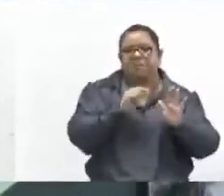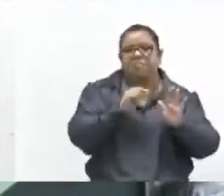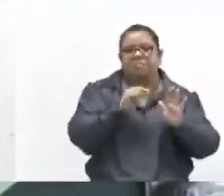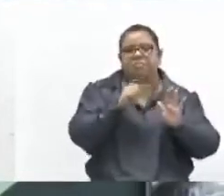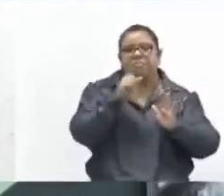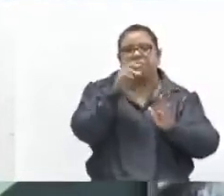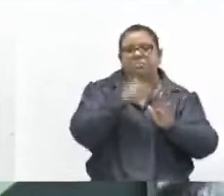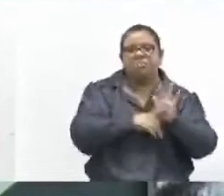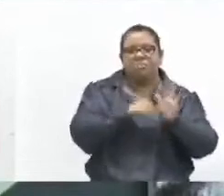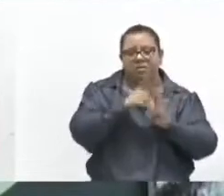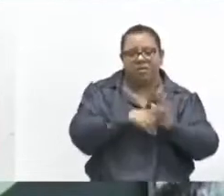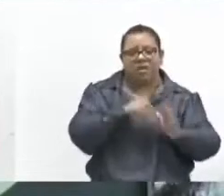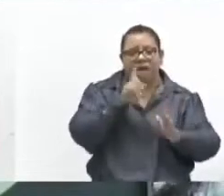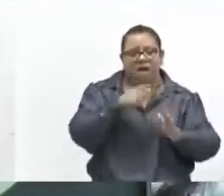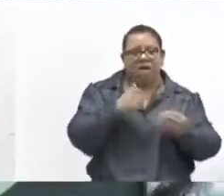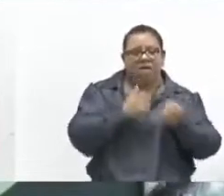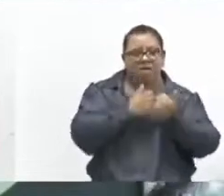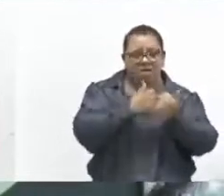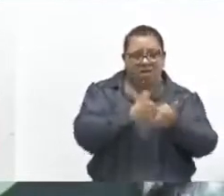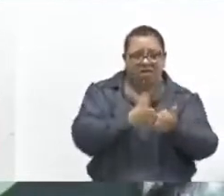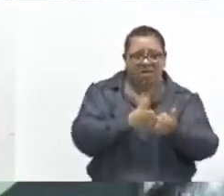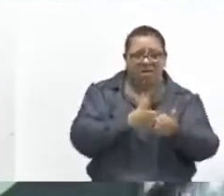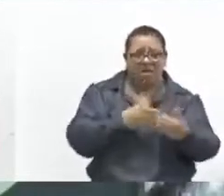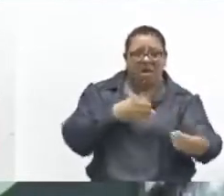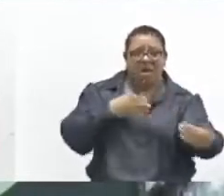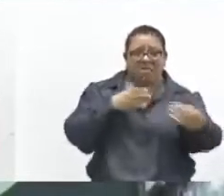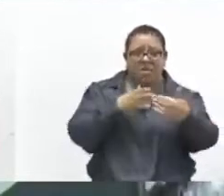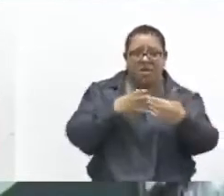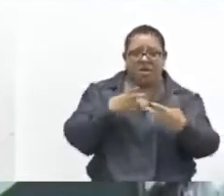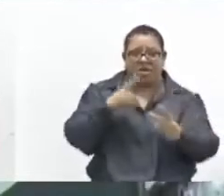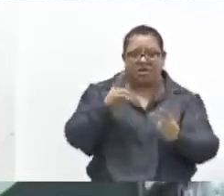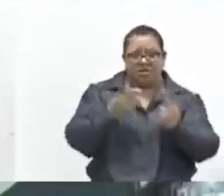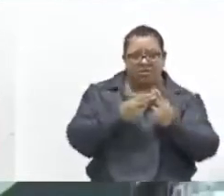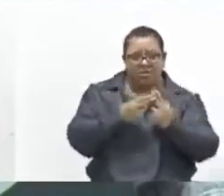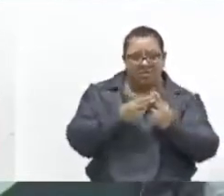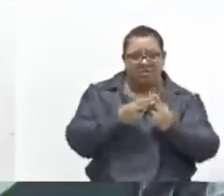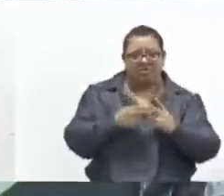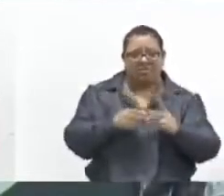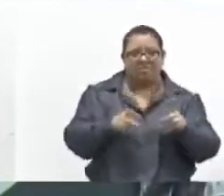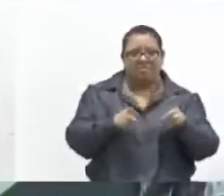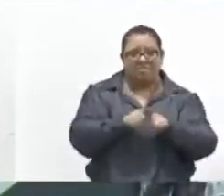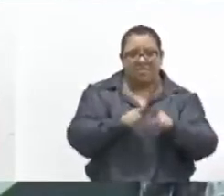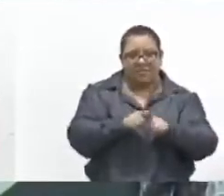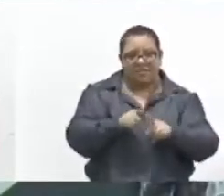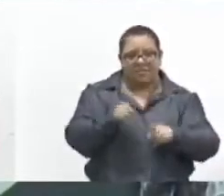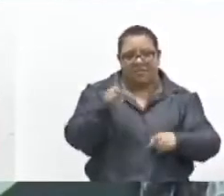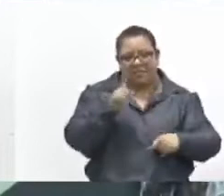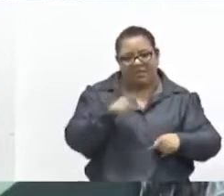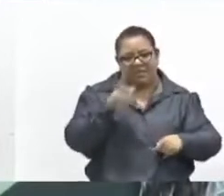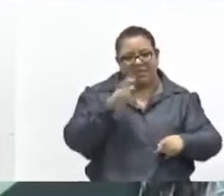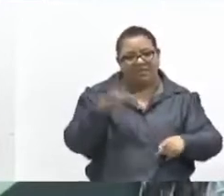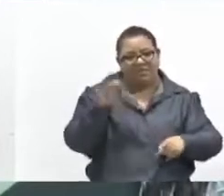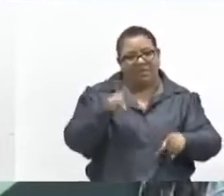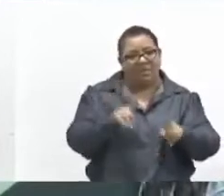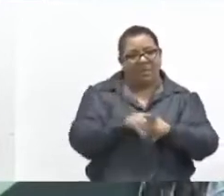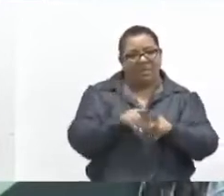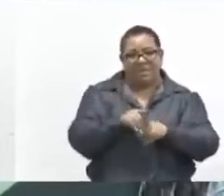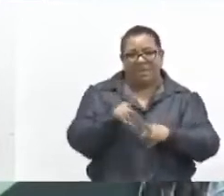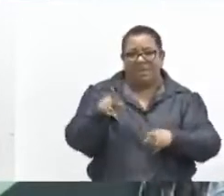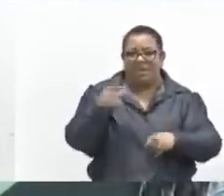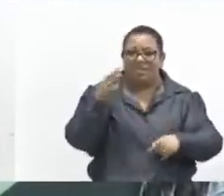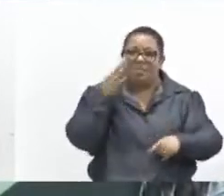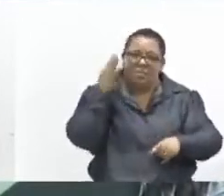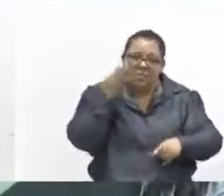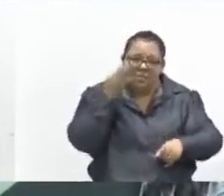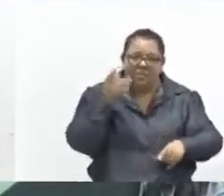elas são seguidas de forma direta pela UNEMAT, né, que é a universidade que é ligada, mas também as universidades e